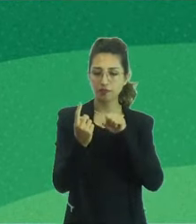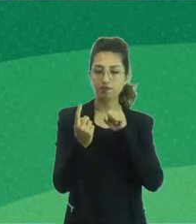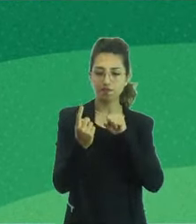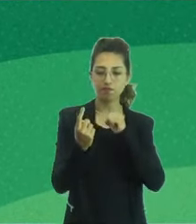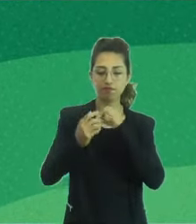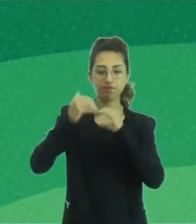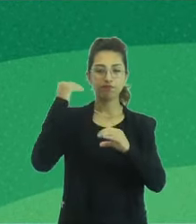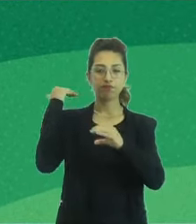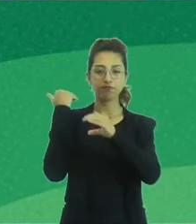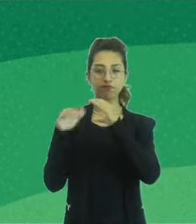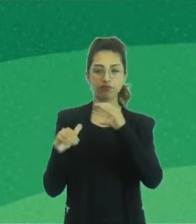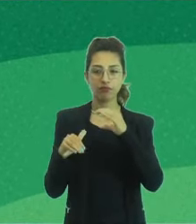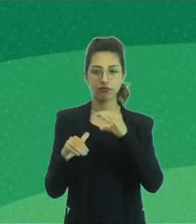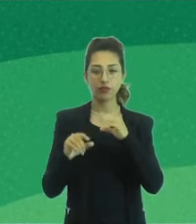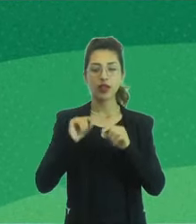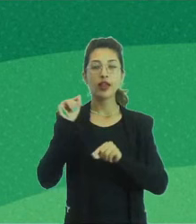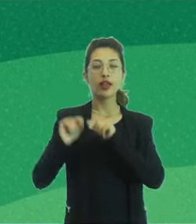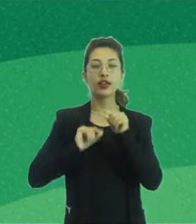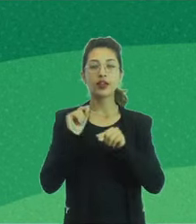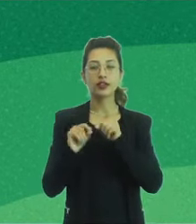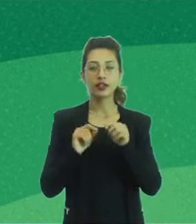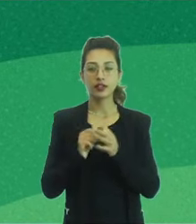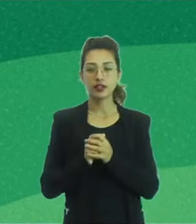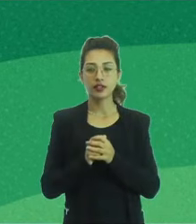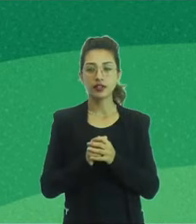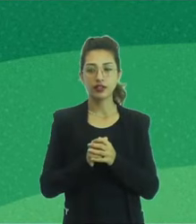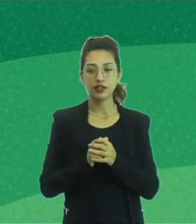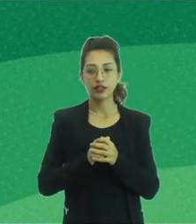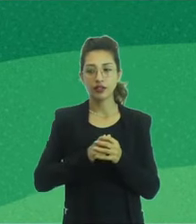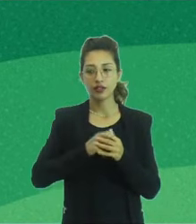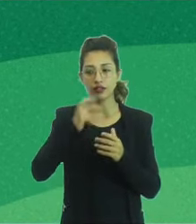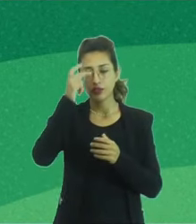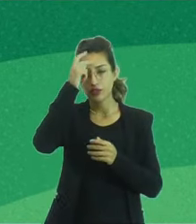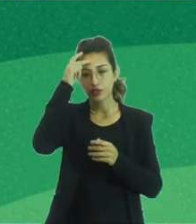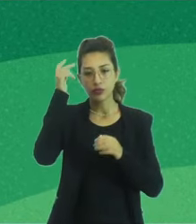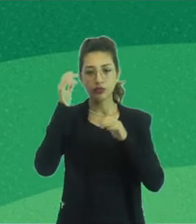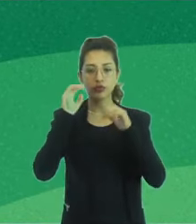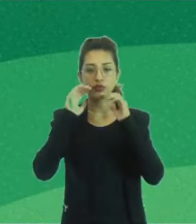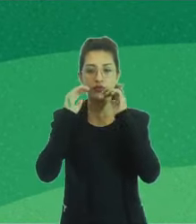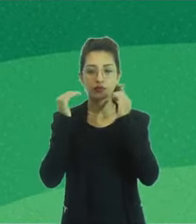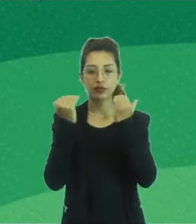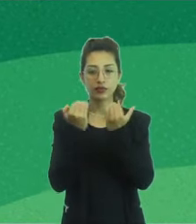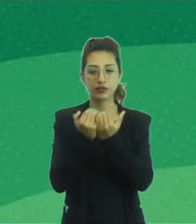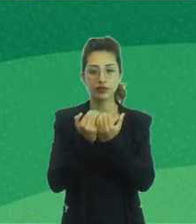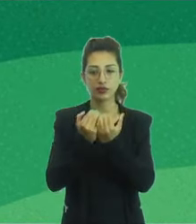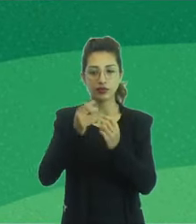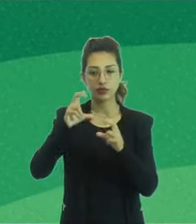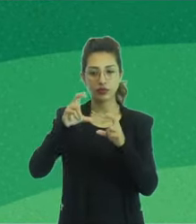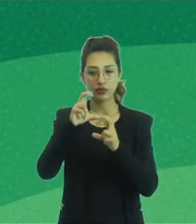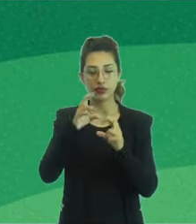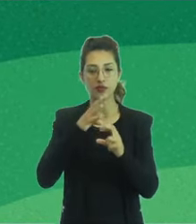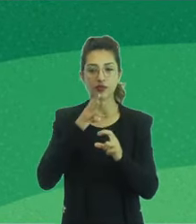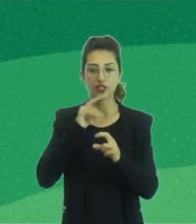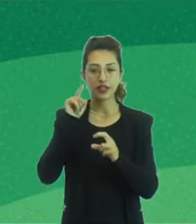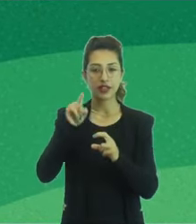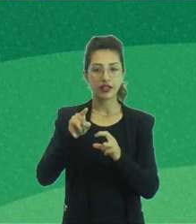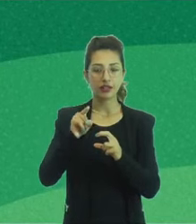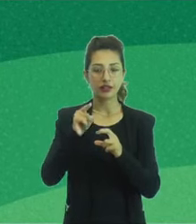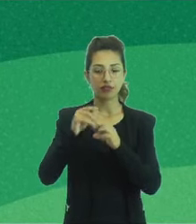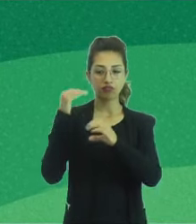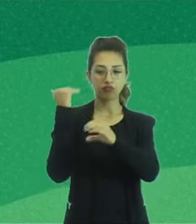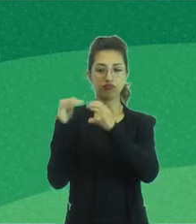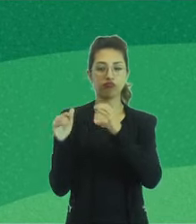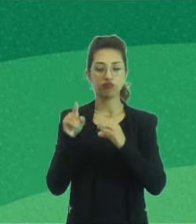para alguém para quem vou mandar uma pessoa andam conhecendo na comunidade Python obviamente a gente construiu amizades sólidas